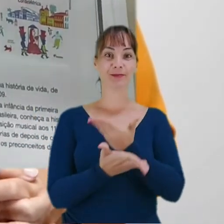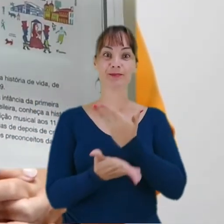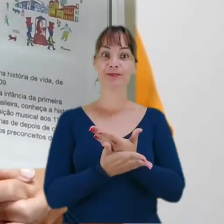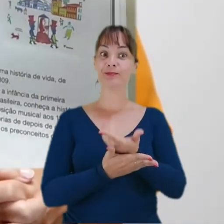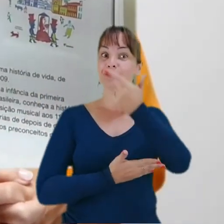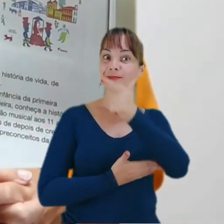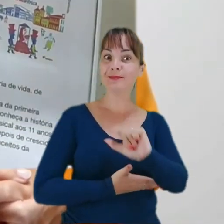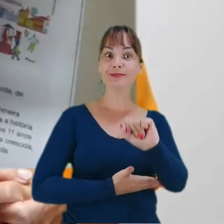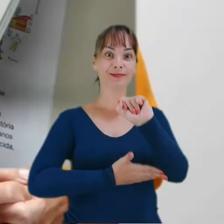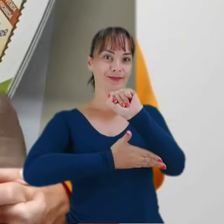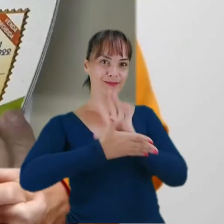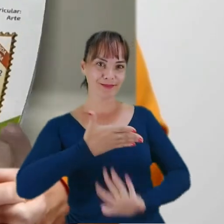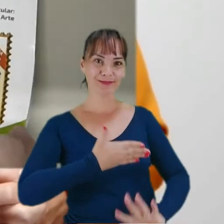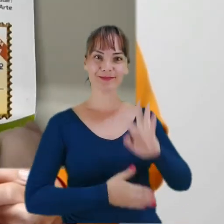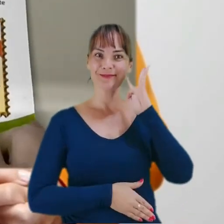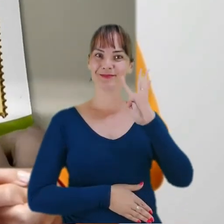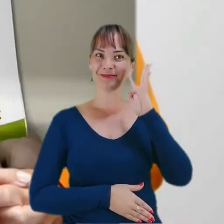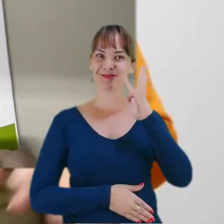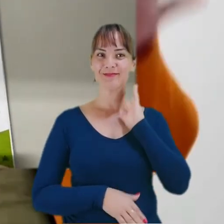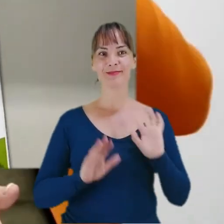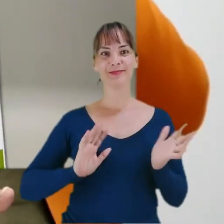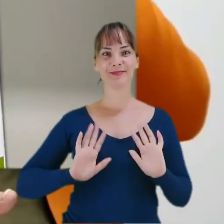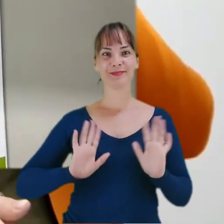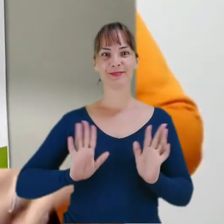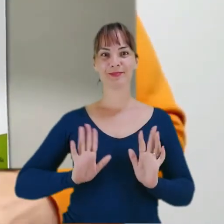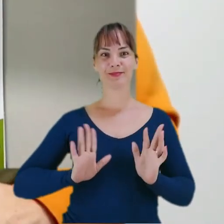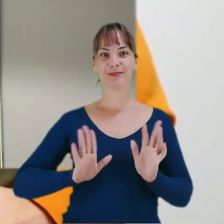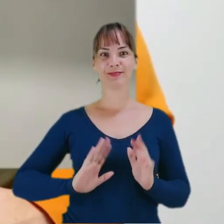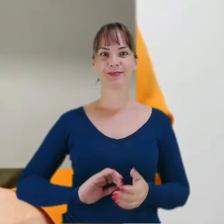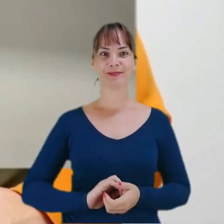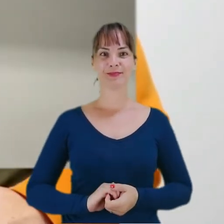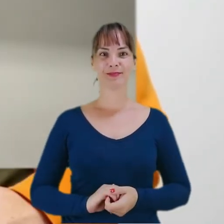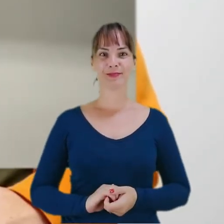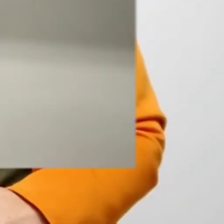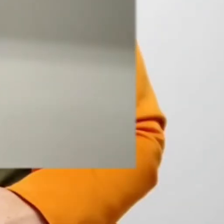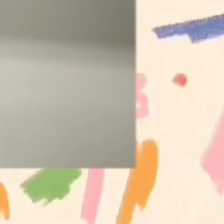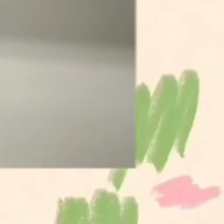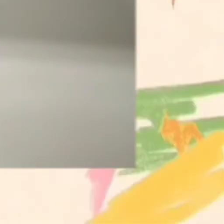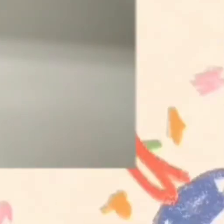aula com outras atividades bem legais. Tchau! Tchau, tchau!